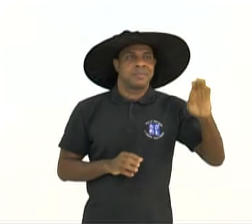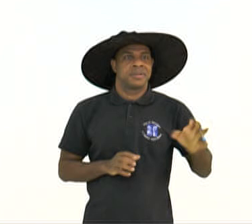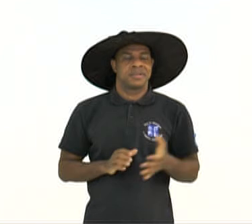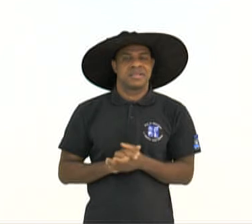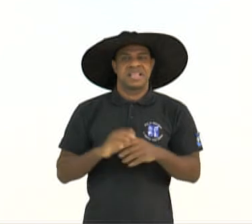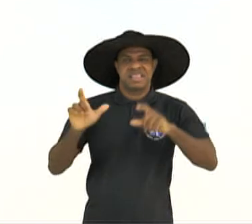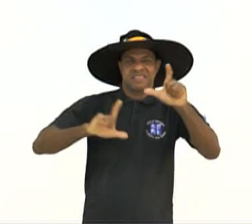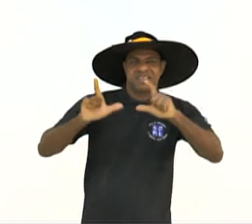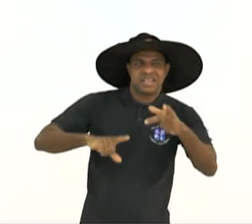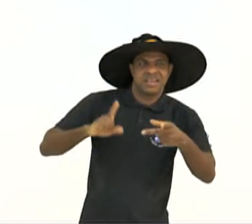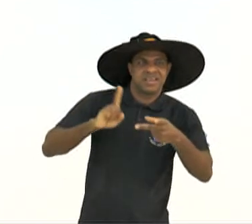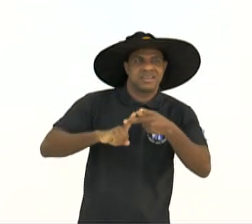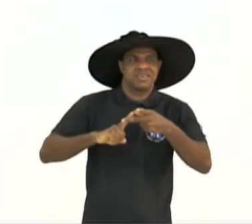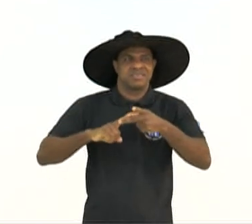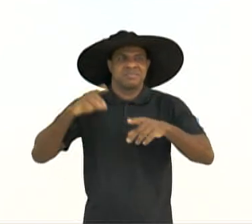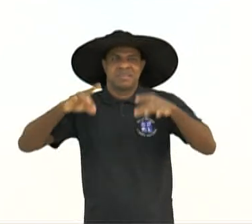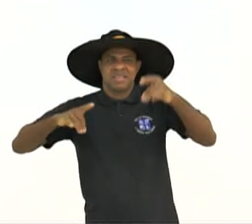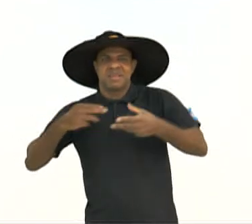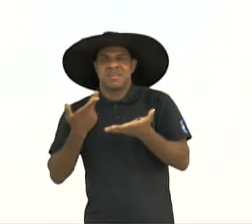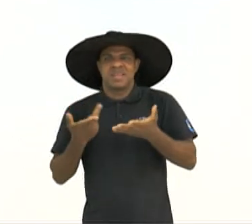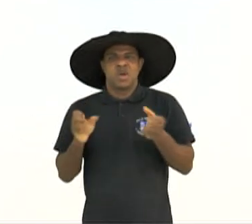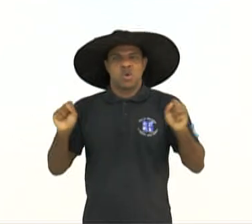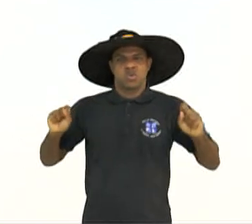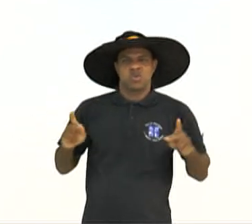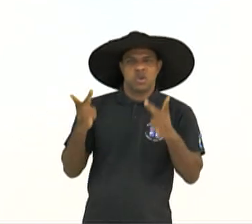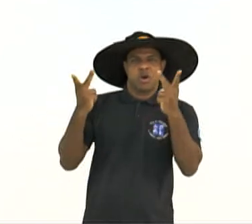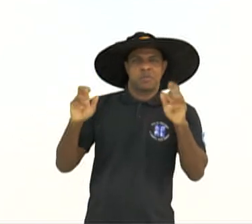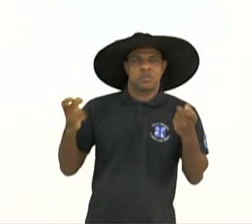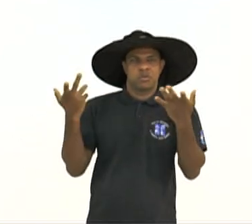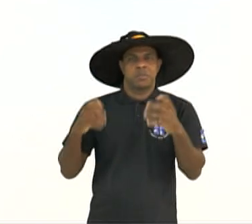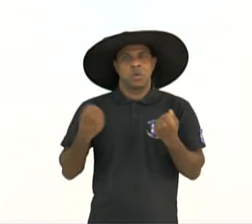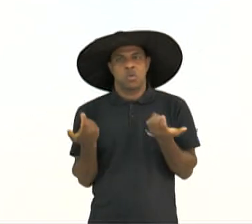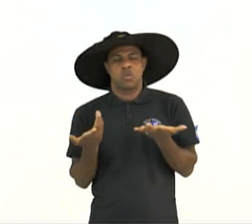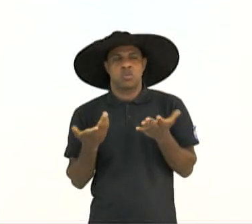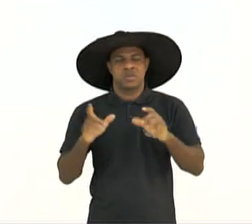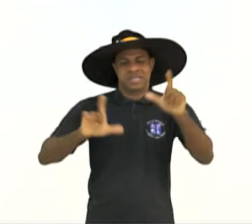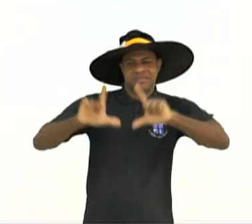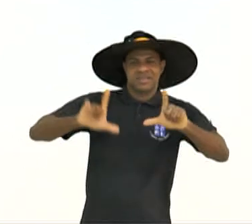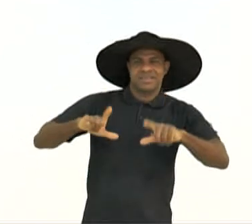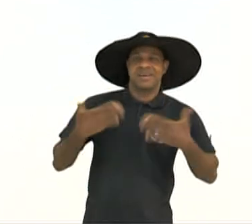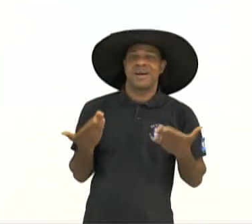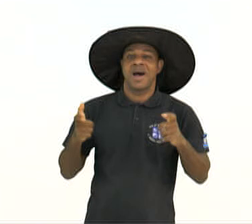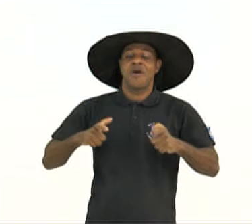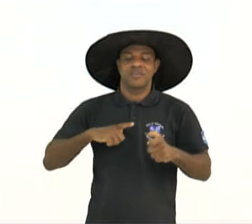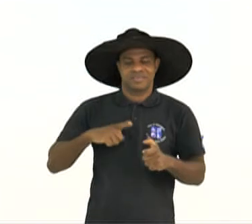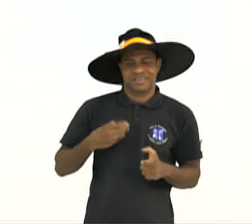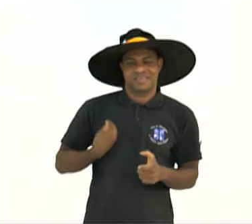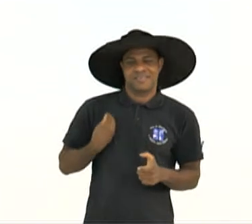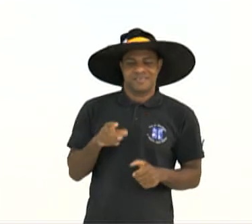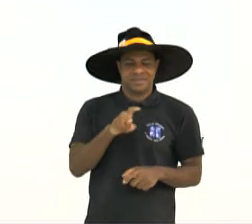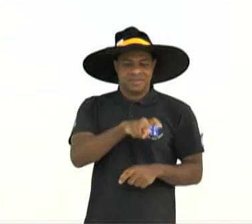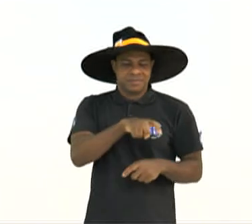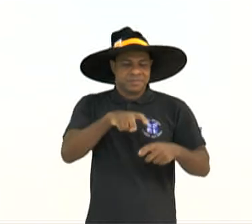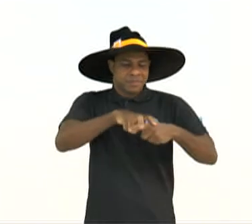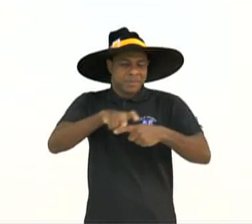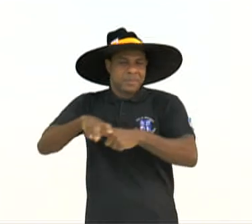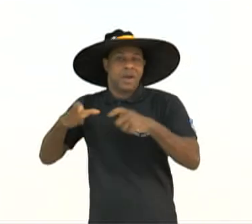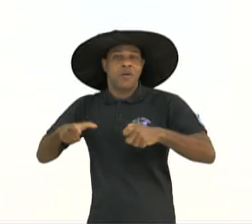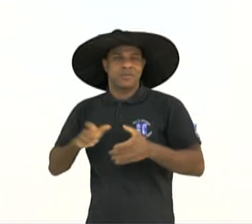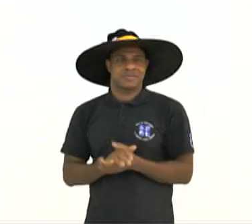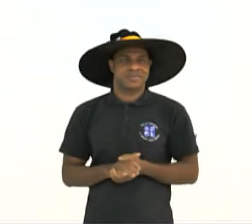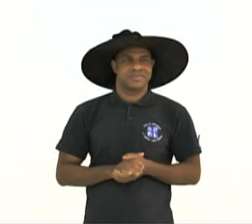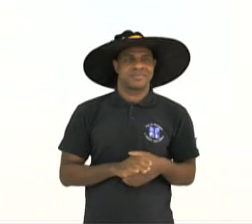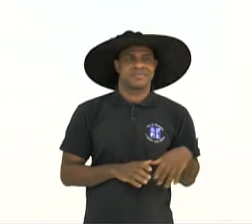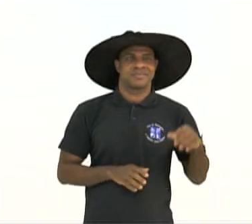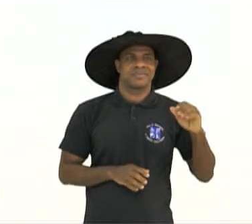TV program? No museu, num shopping ou num programa de TV? In a TV program, né? Num programa de TV. Não é